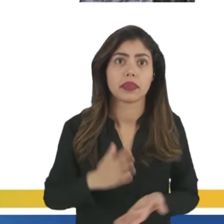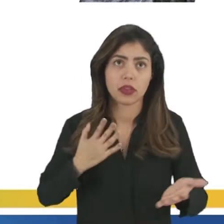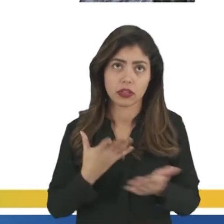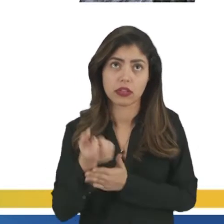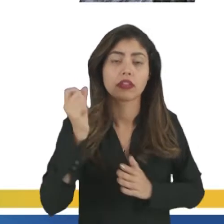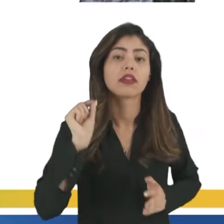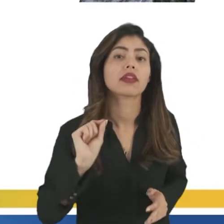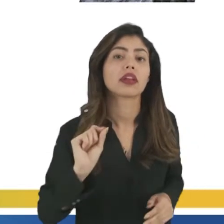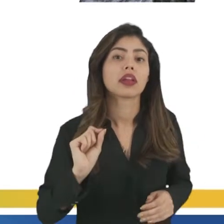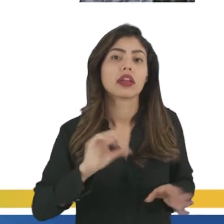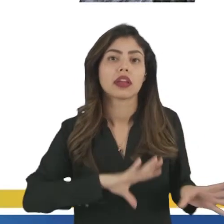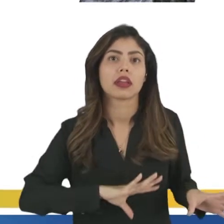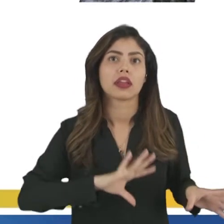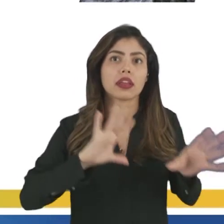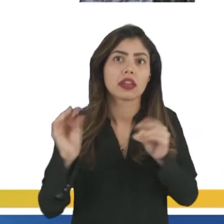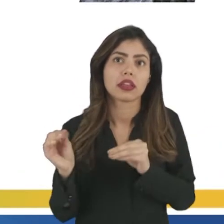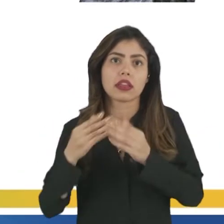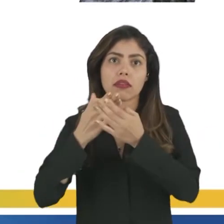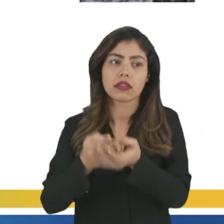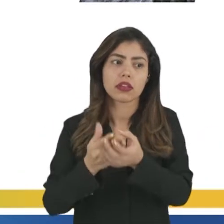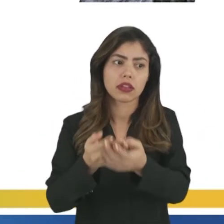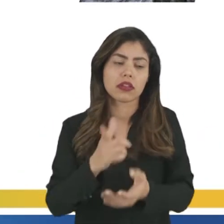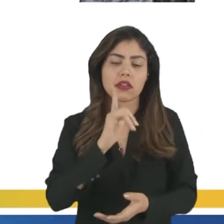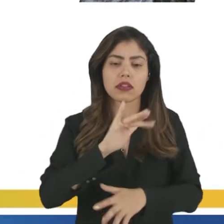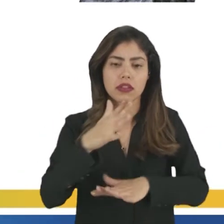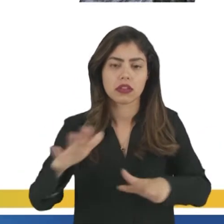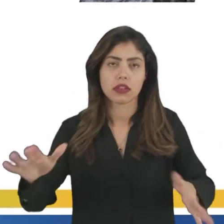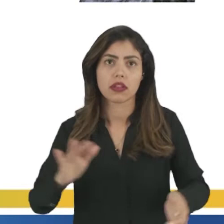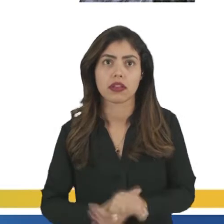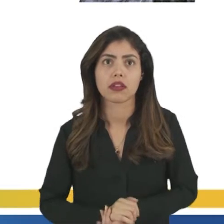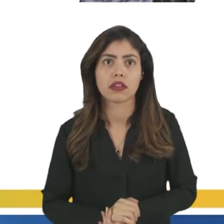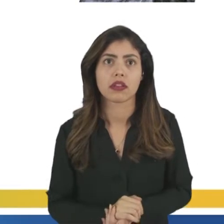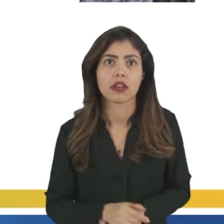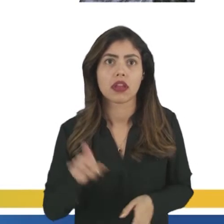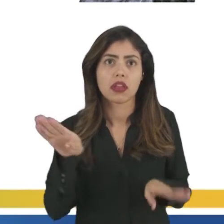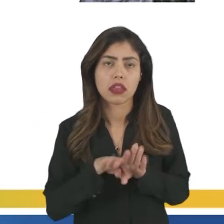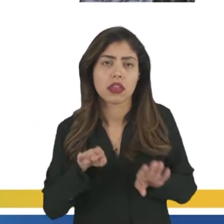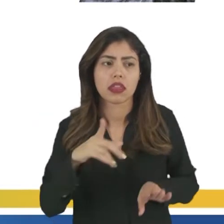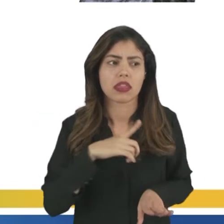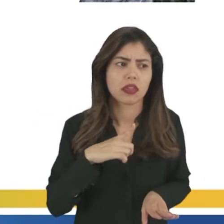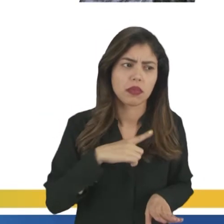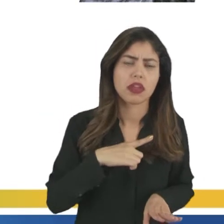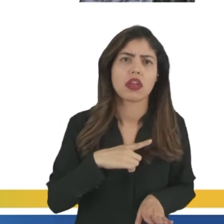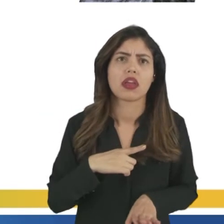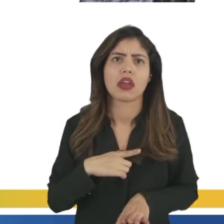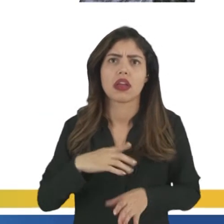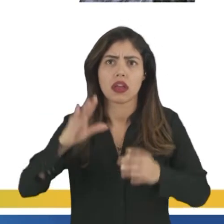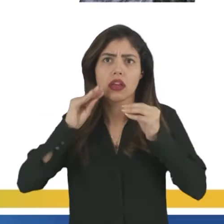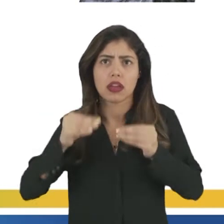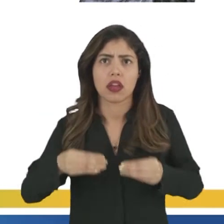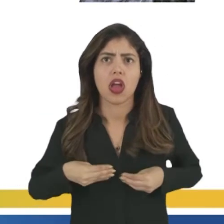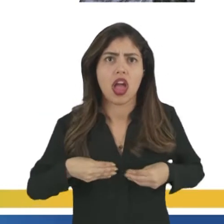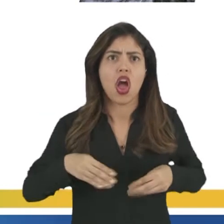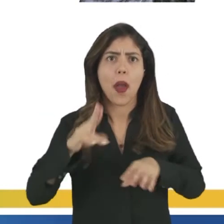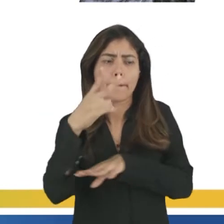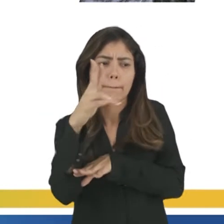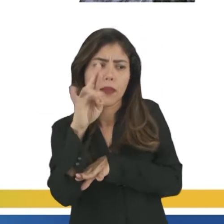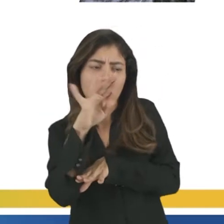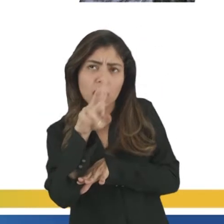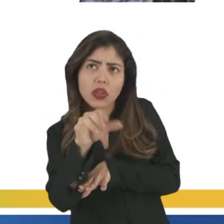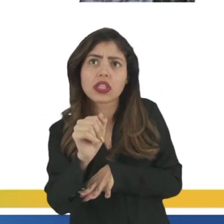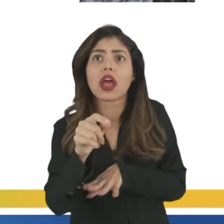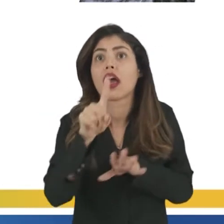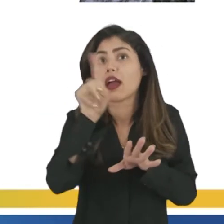conquistavam era através das viagens marítimas. Aqui vamos ter também, pessoal, uma armadura de bronze fenícia, tá? Ela está no